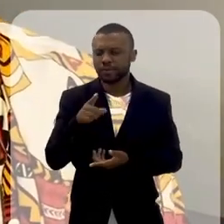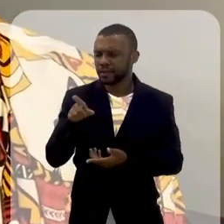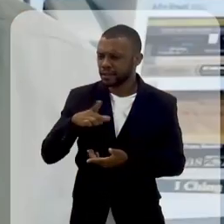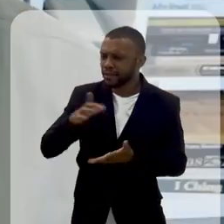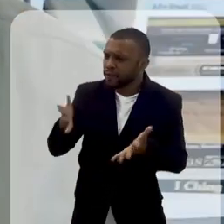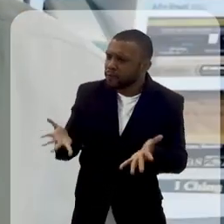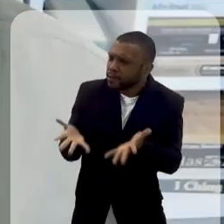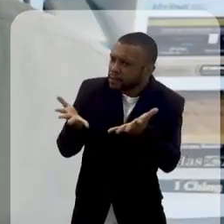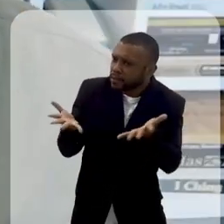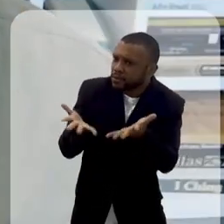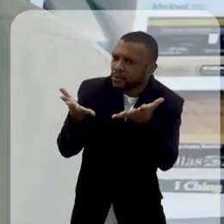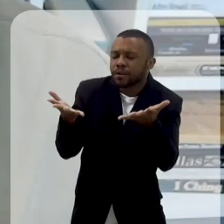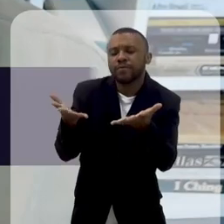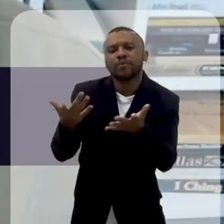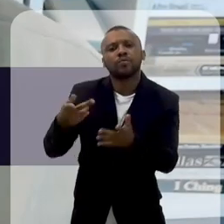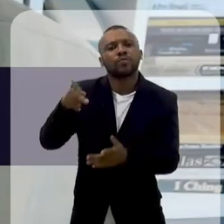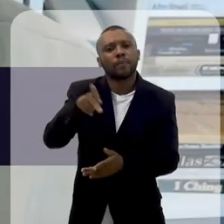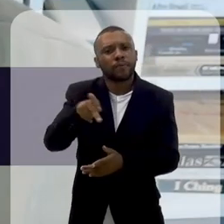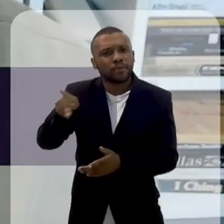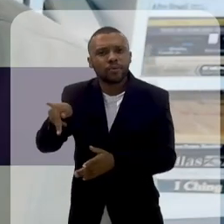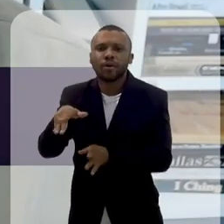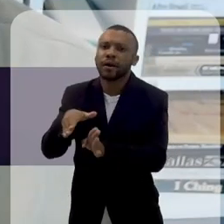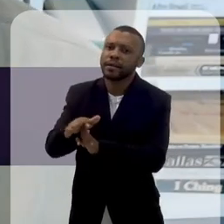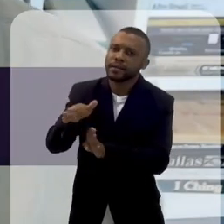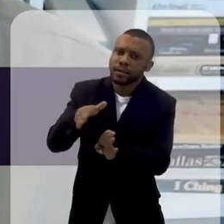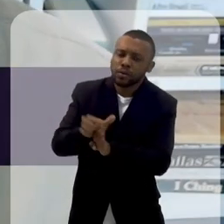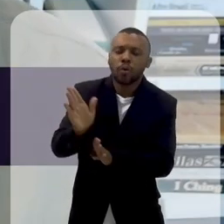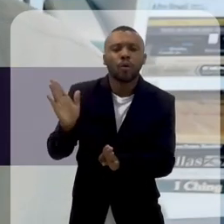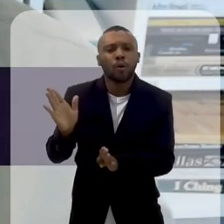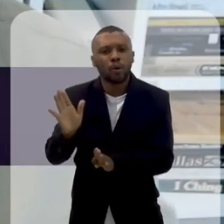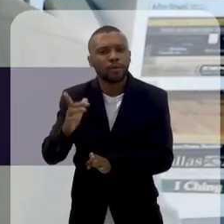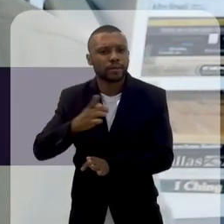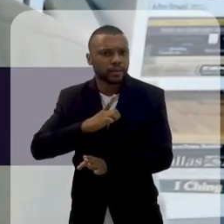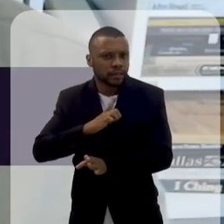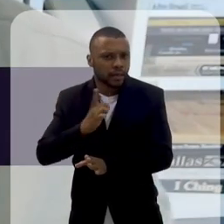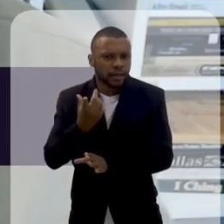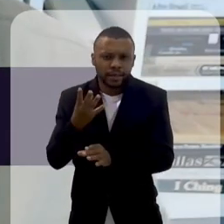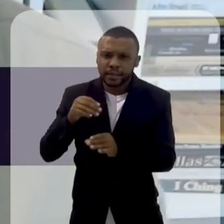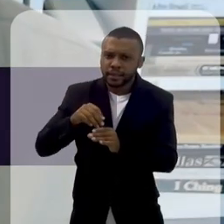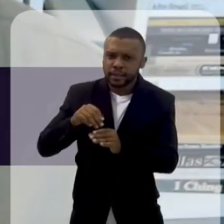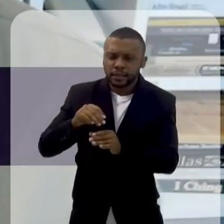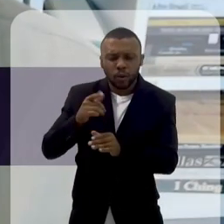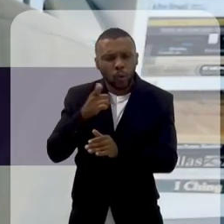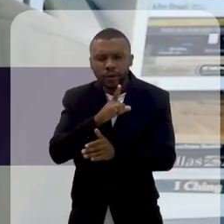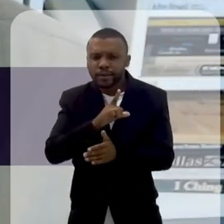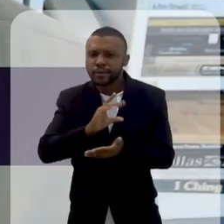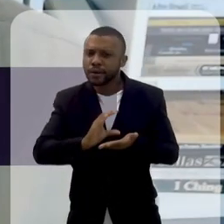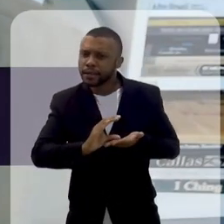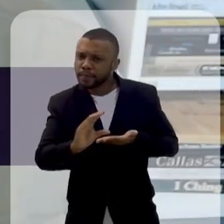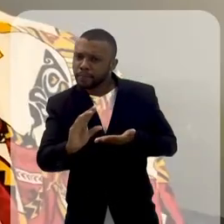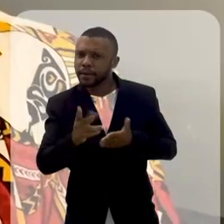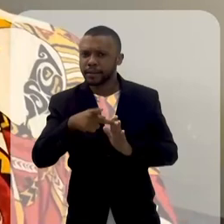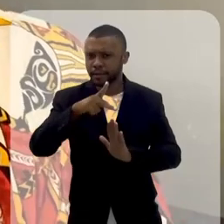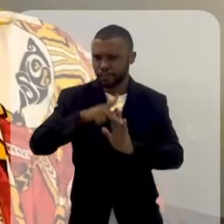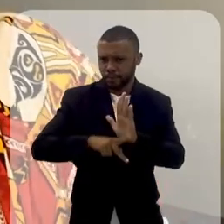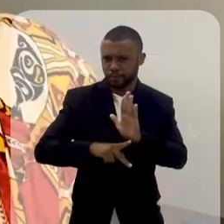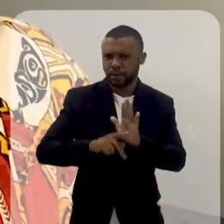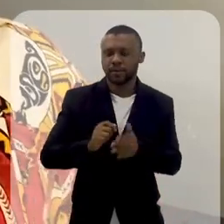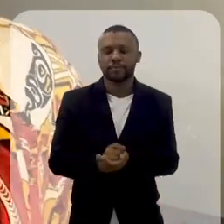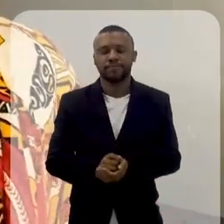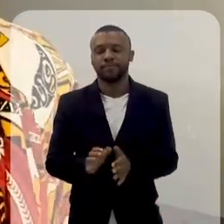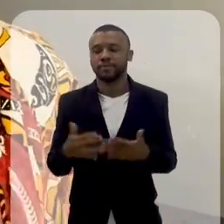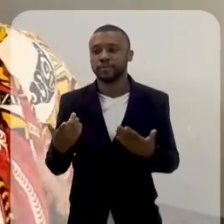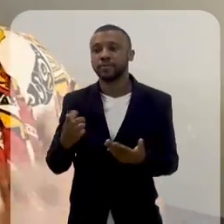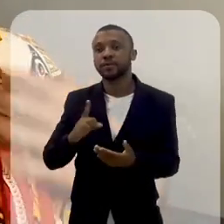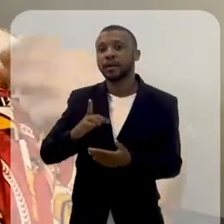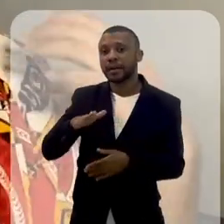poética. Se você teve incentivo do seu orientador, você foi bem recebido nesse seu projeto? Cara,